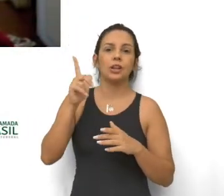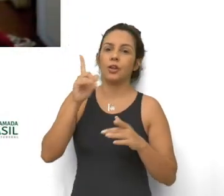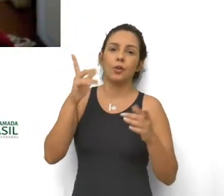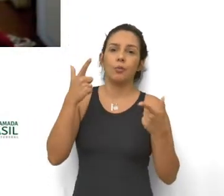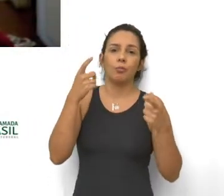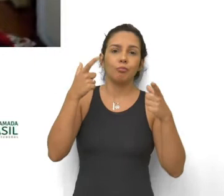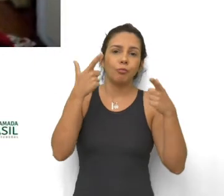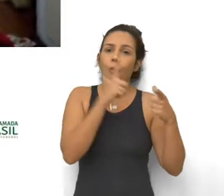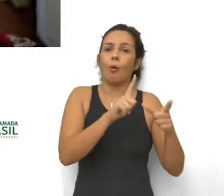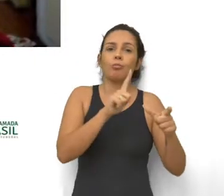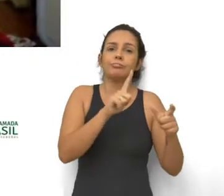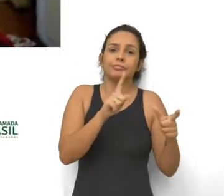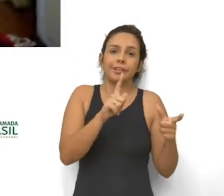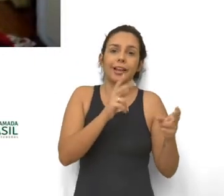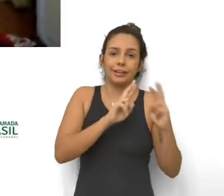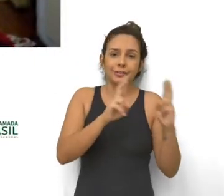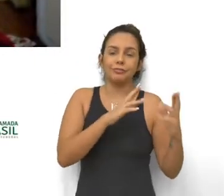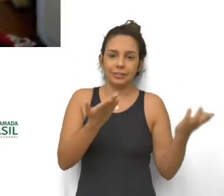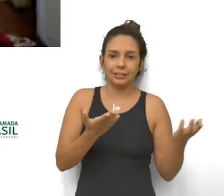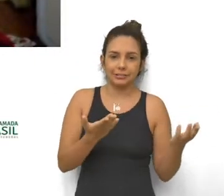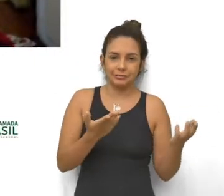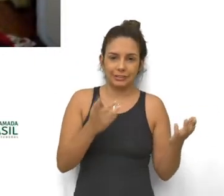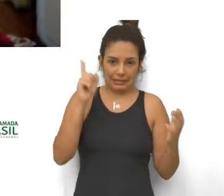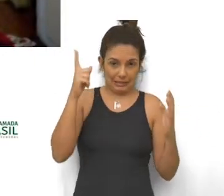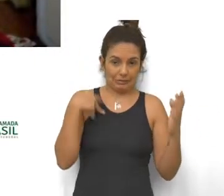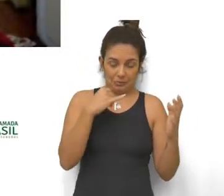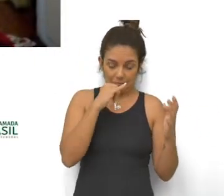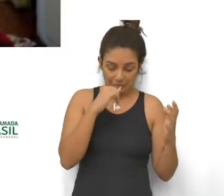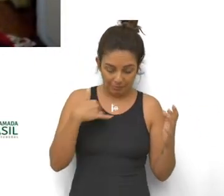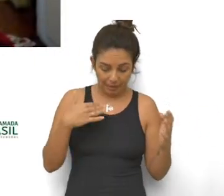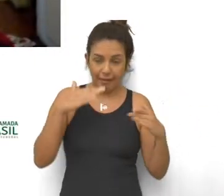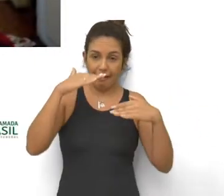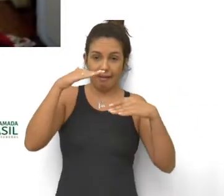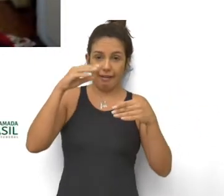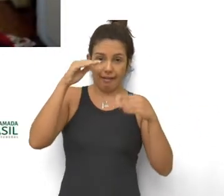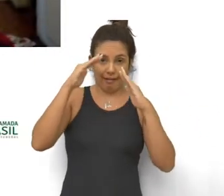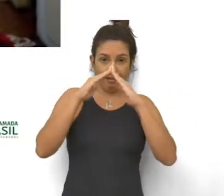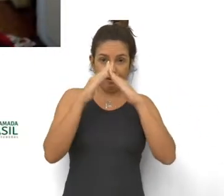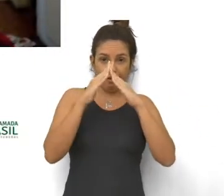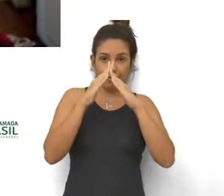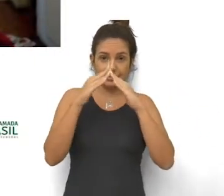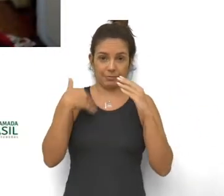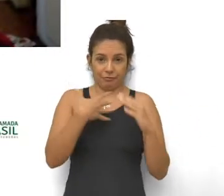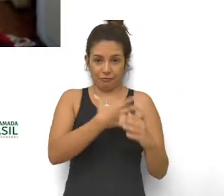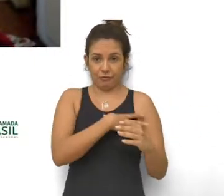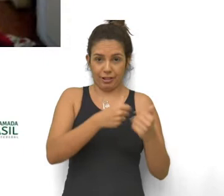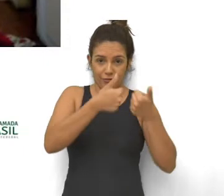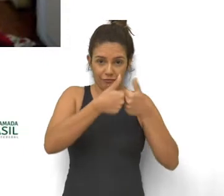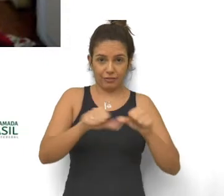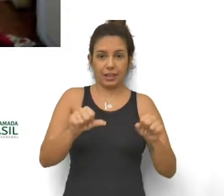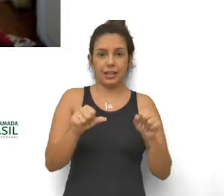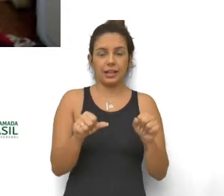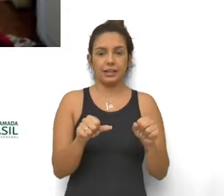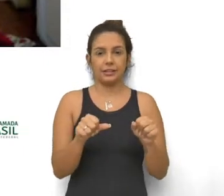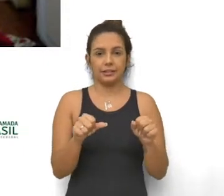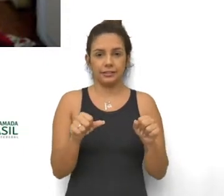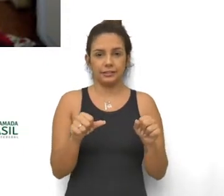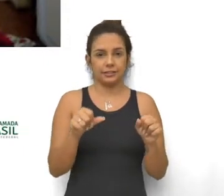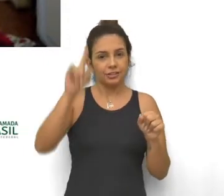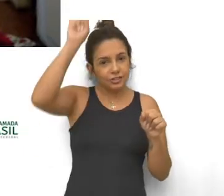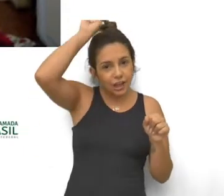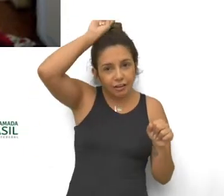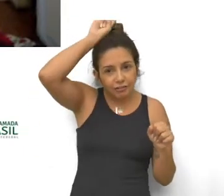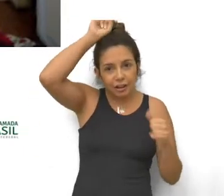tem jeito, né? Não tem jeito. É assim mesmo. Lá em casa a Manuela fica fazendo, como é que fala?